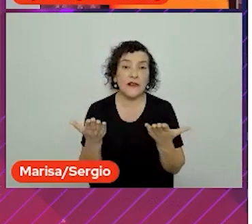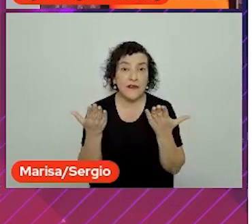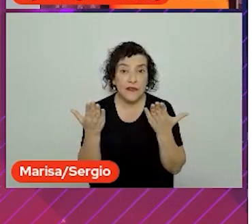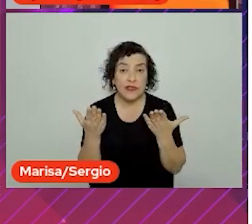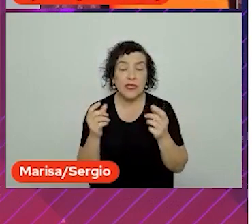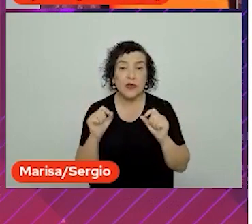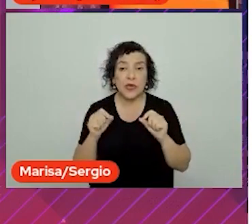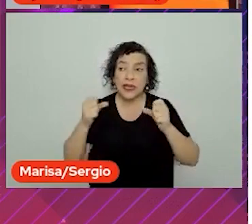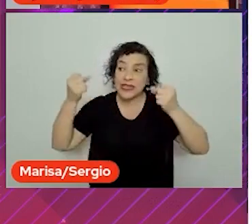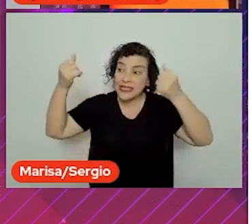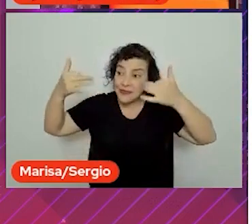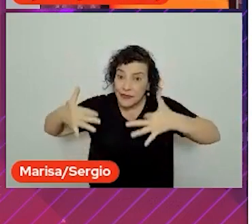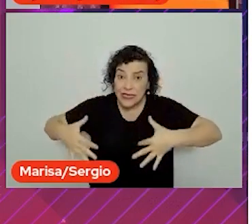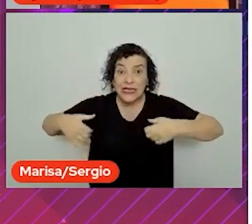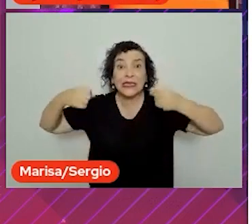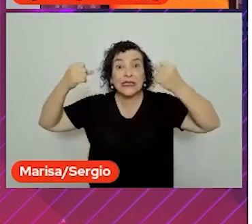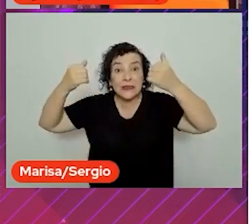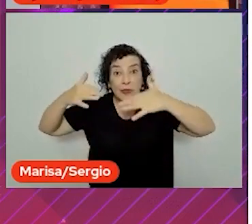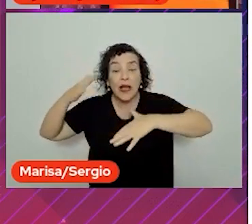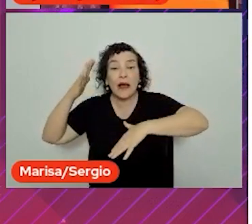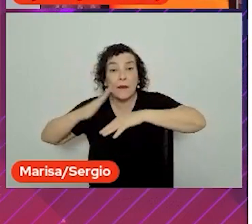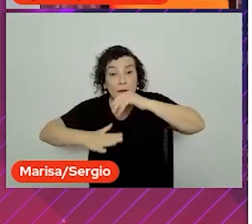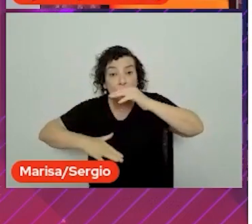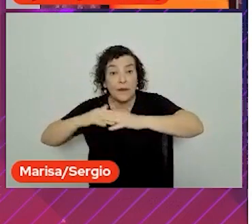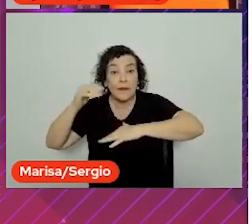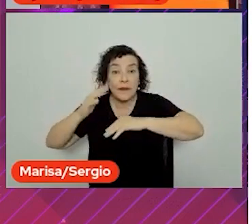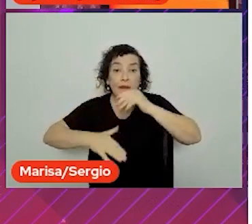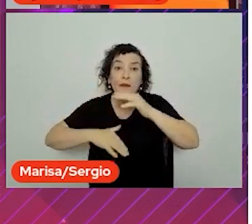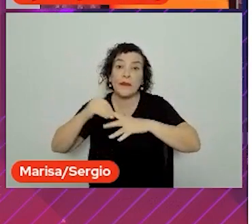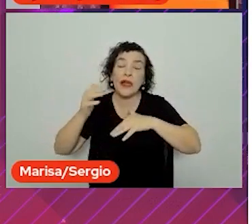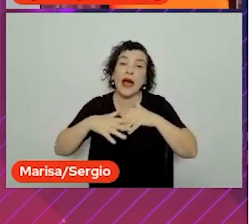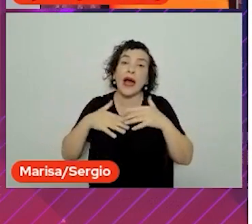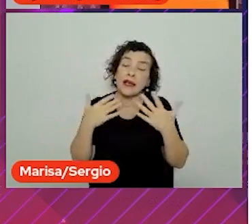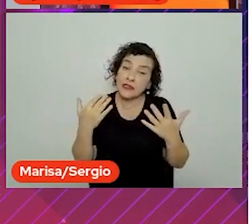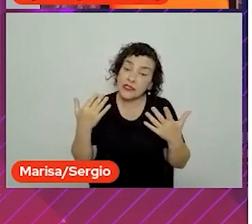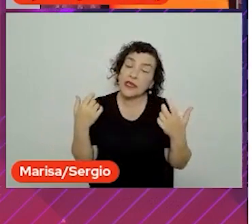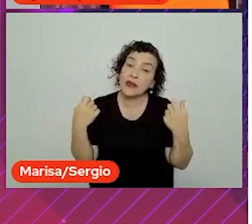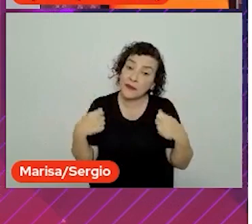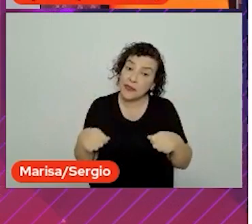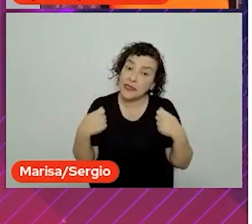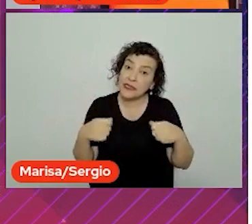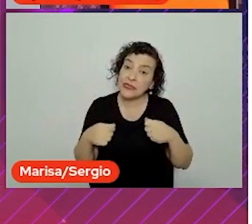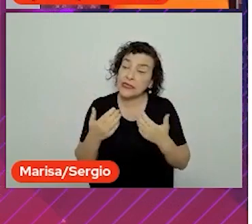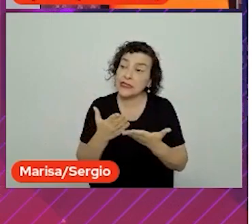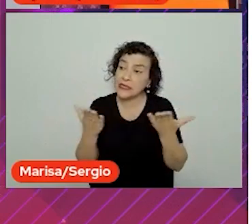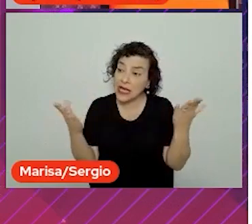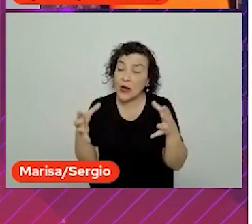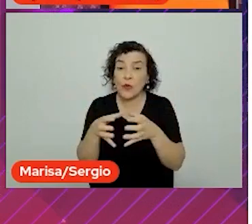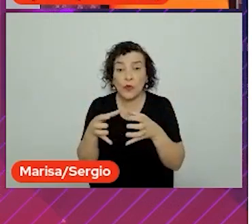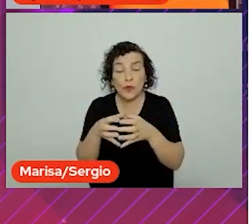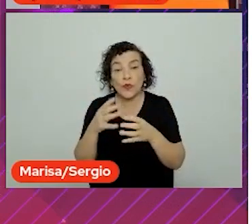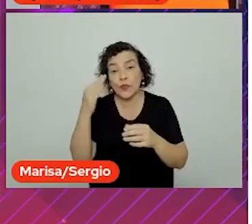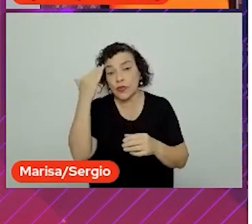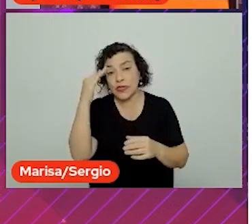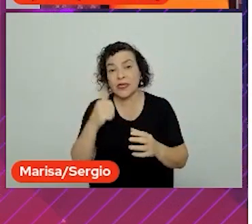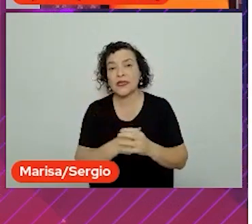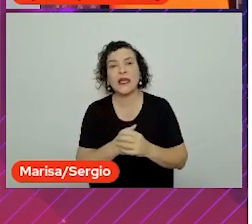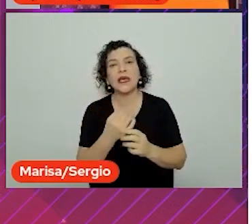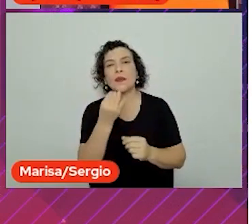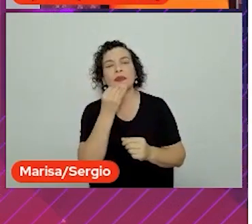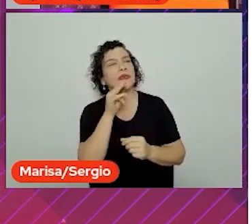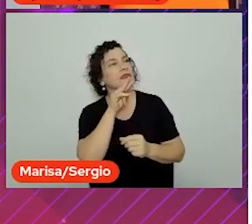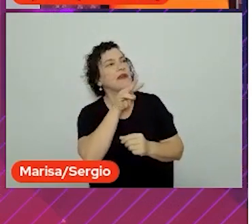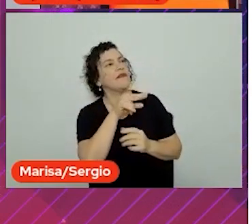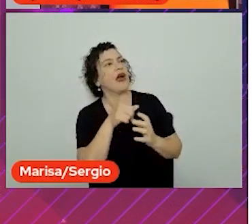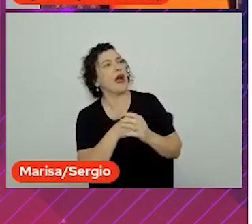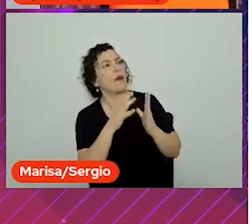qualquer prática, não traga uma prática de padaria, ali que você achou que tá bonito lá, que você